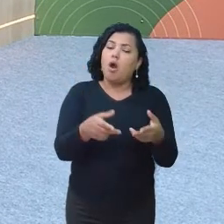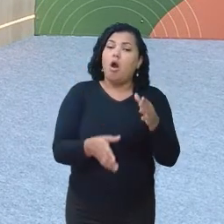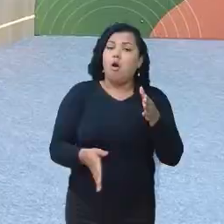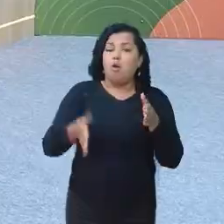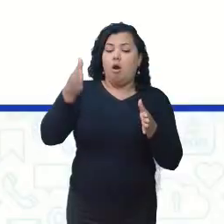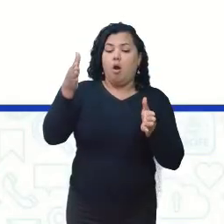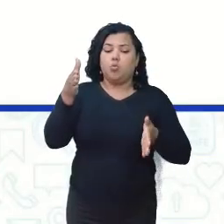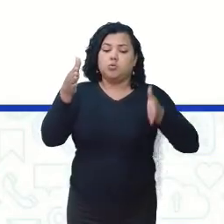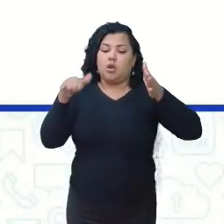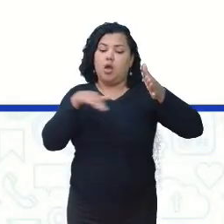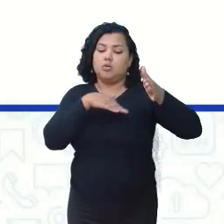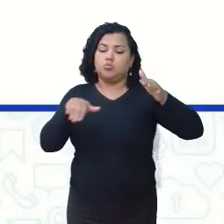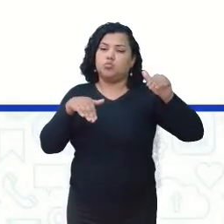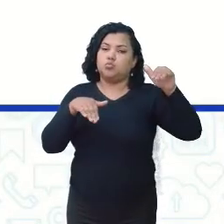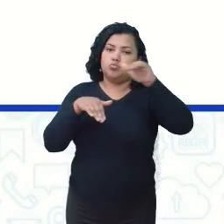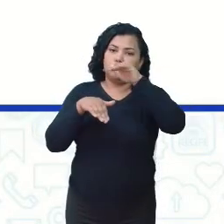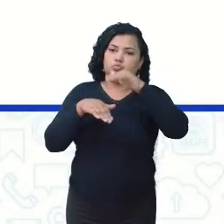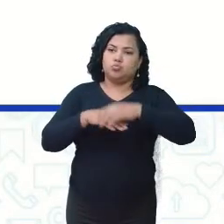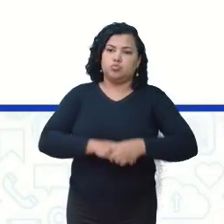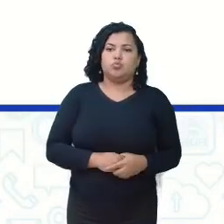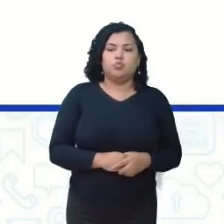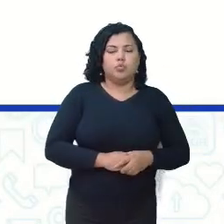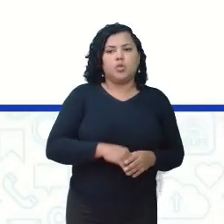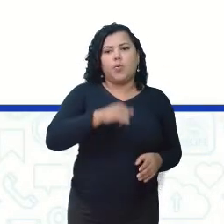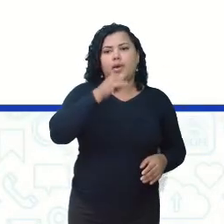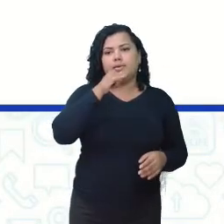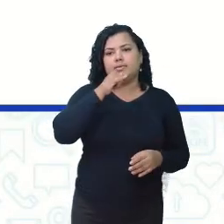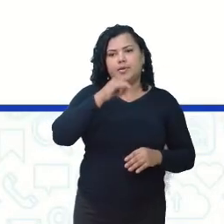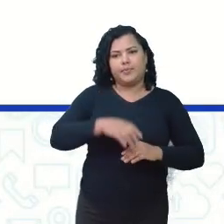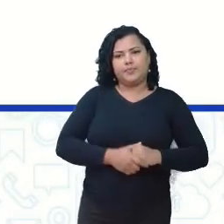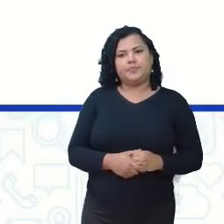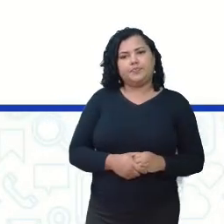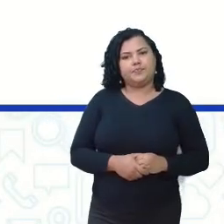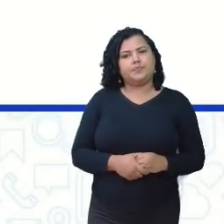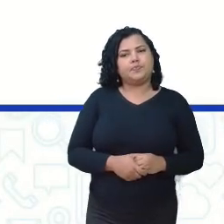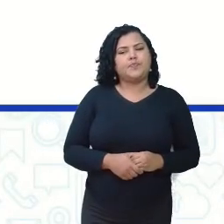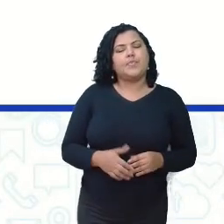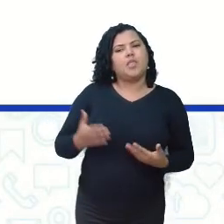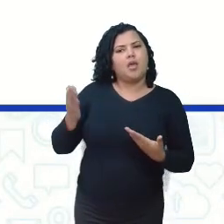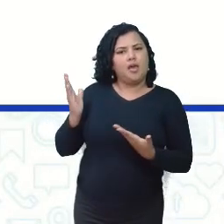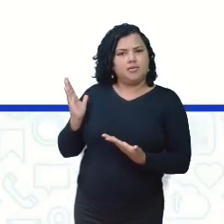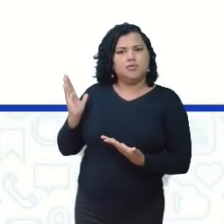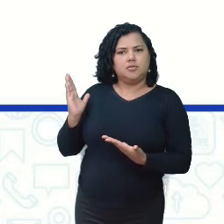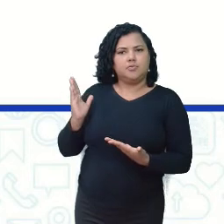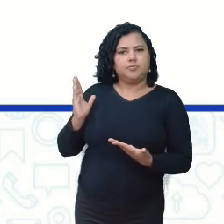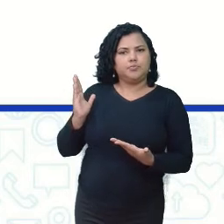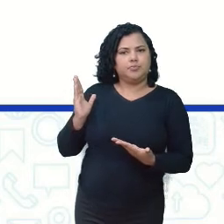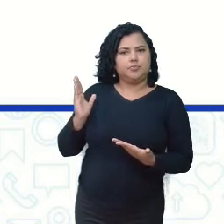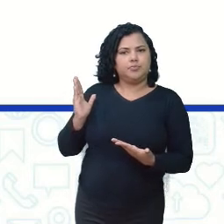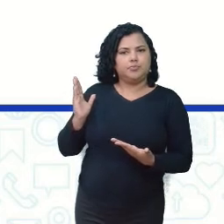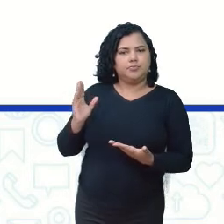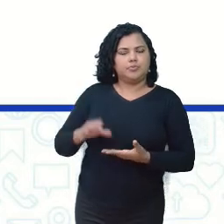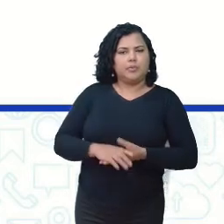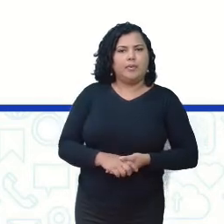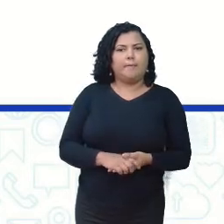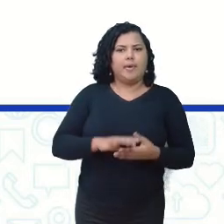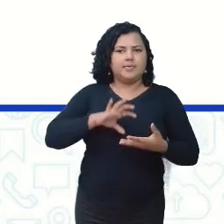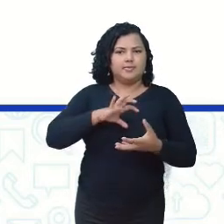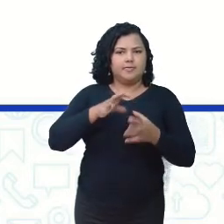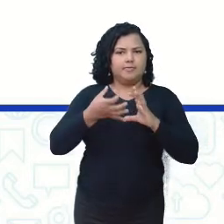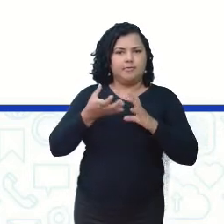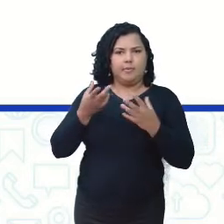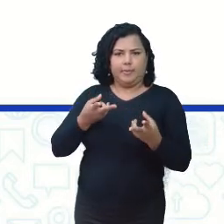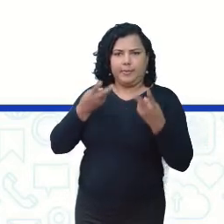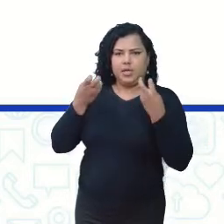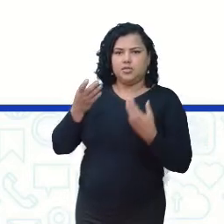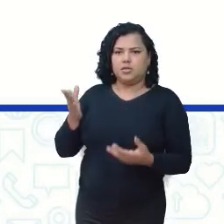aos lados paralelos. Então, se eu pegar, por exemplo, essa figura aí, que eu vou construir o quadrilátero,